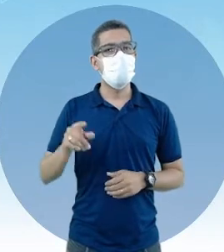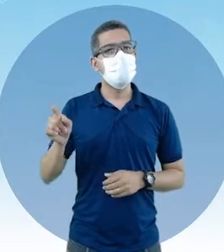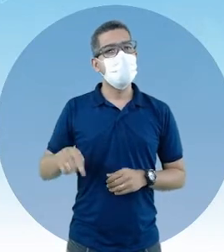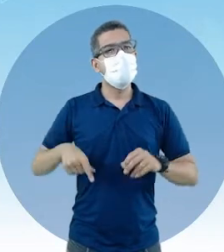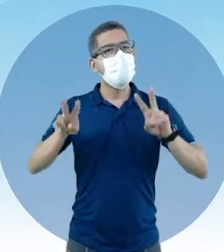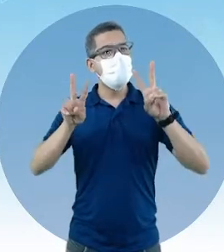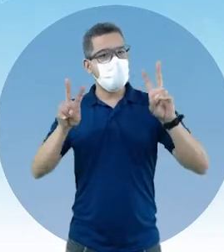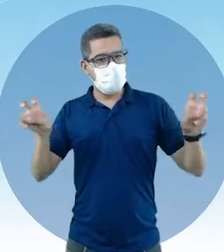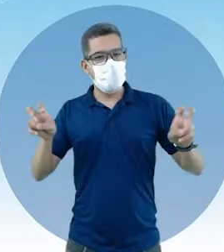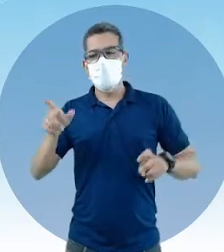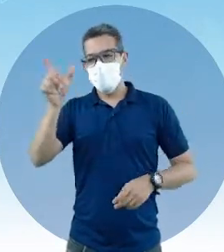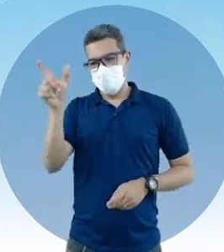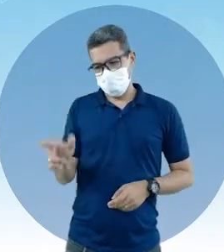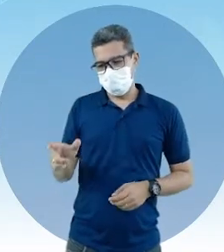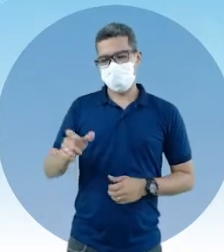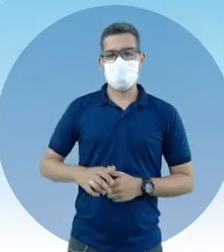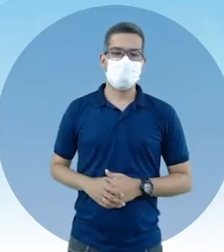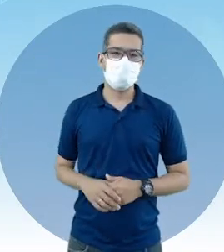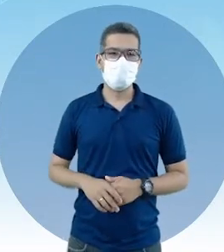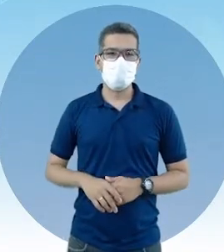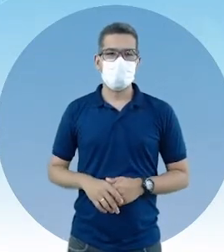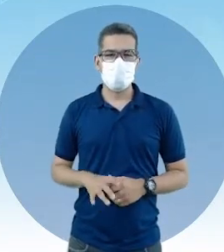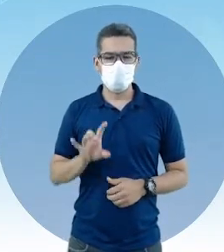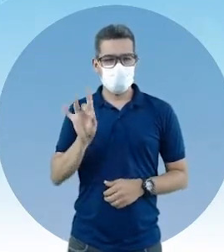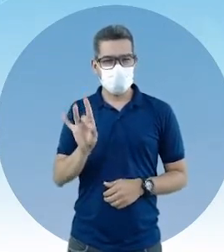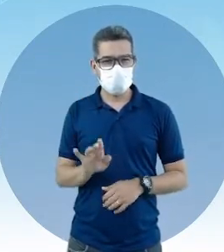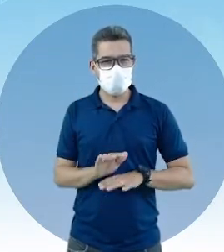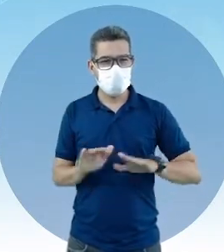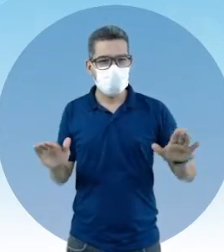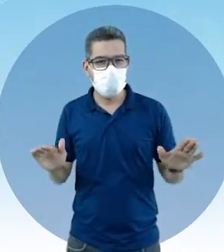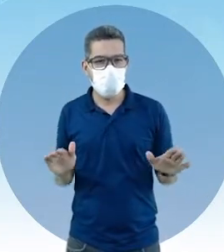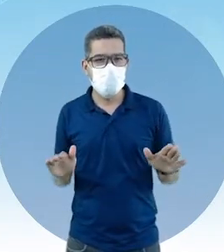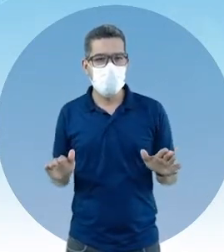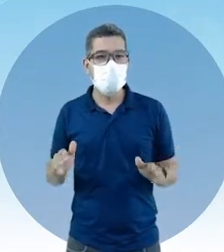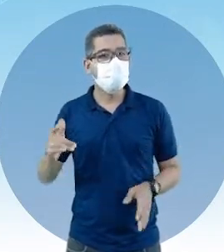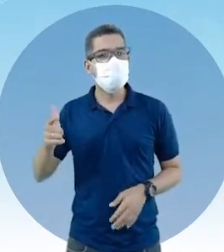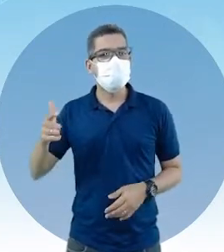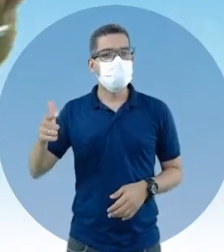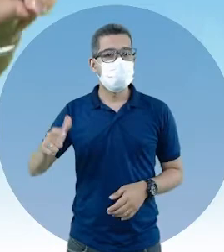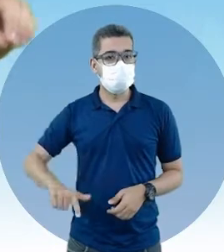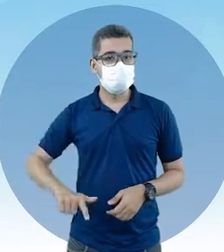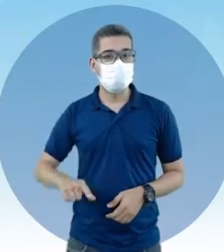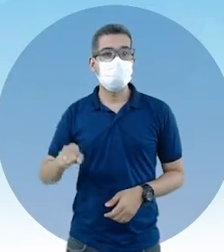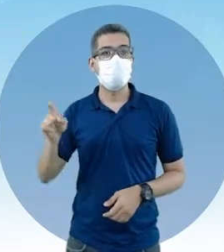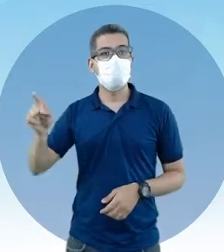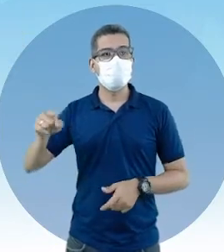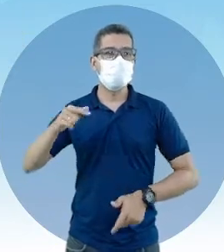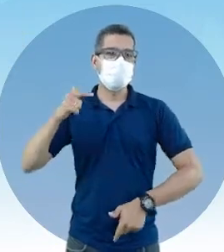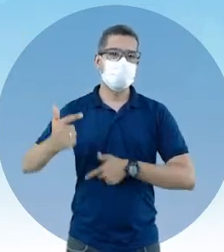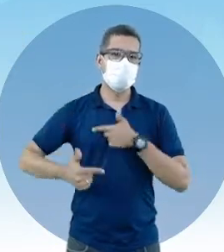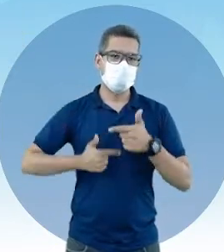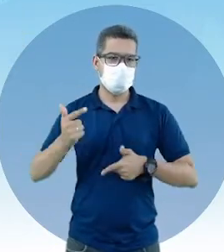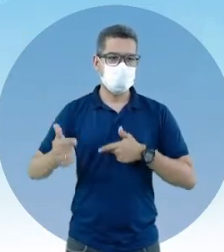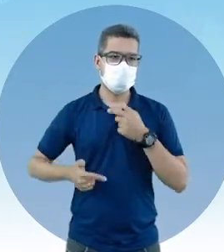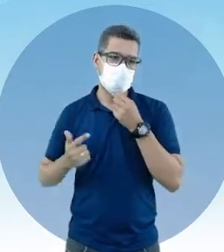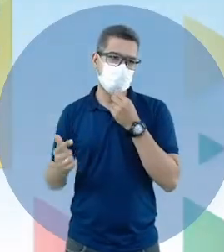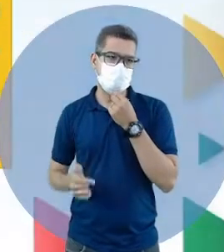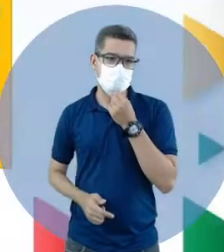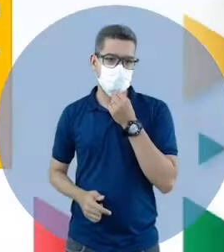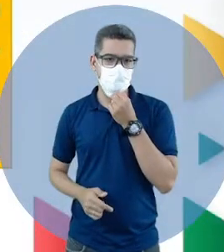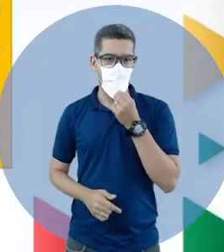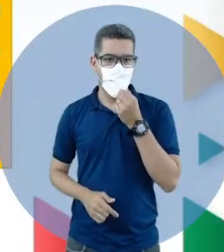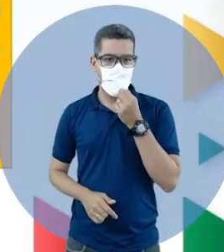da postura deste homem. Mas será que foi só isso? Vamos ver. Quais eram as atuações dele? Na tela